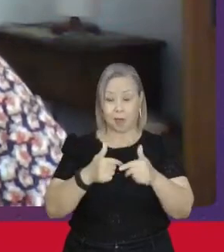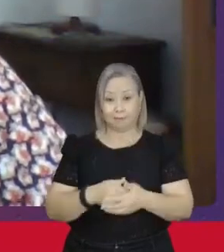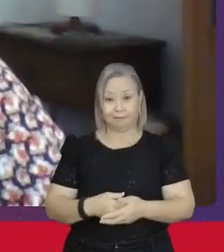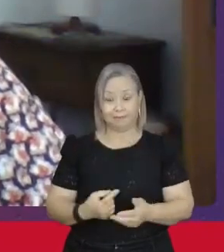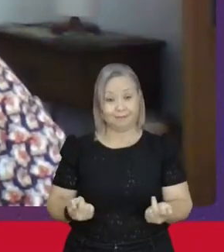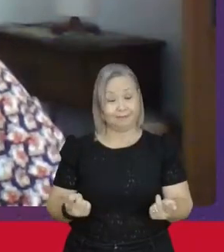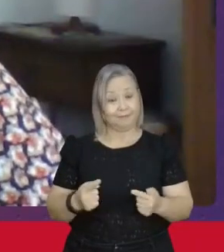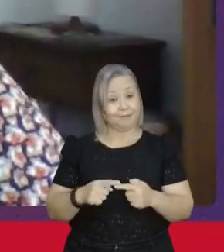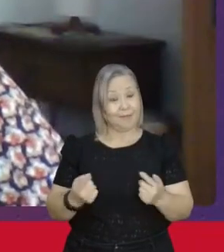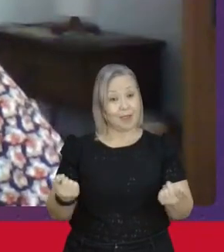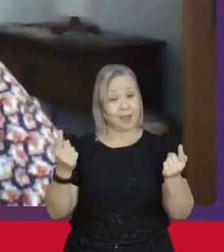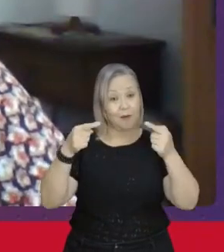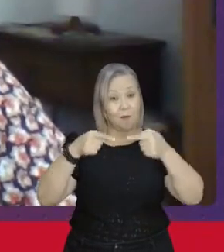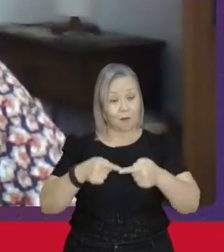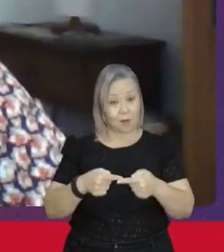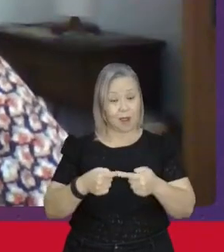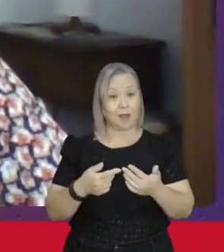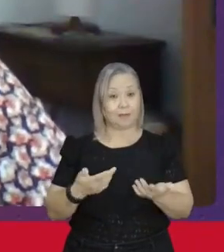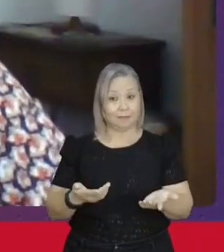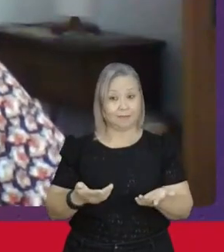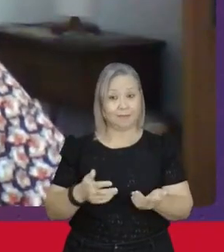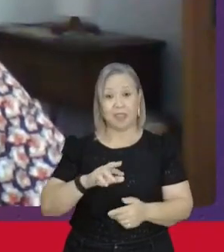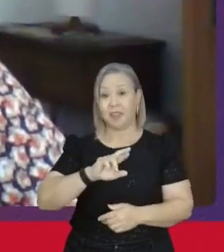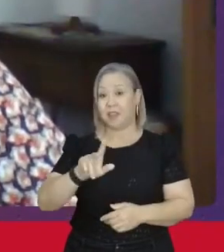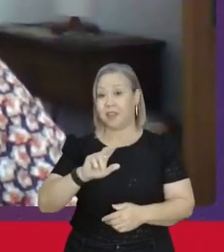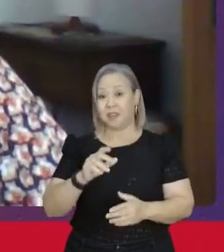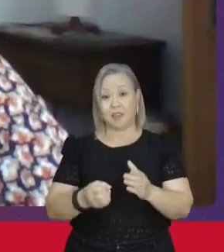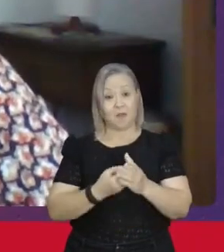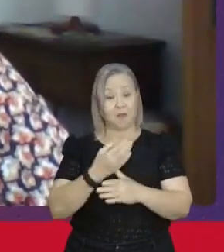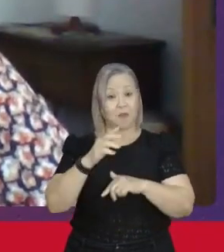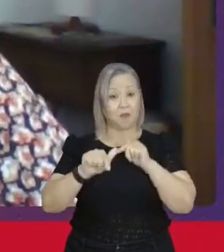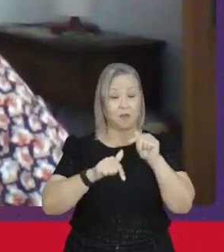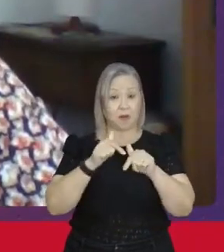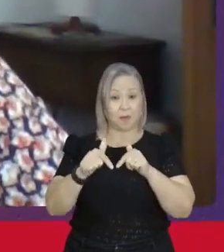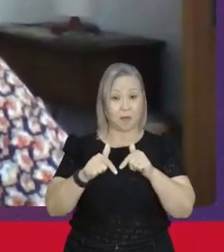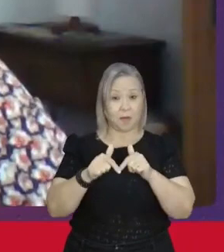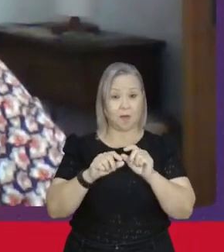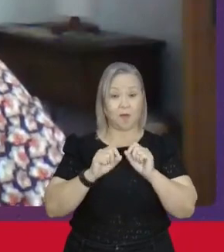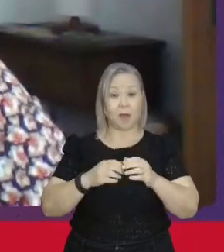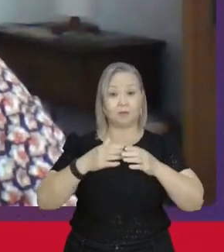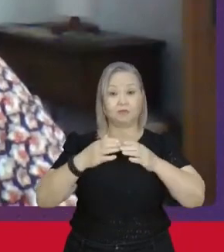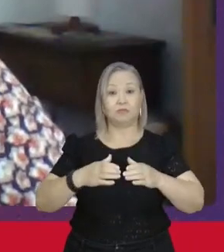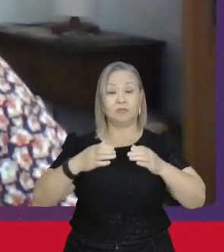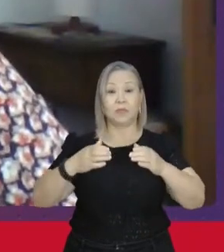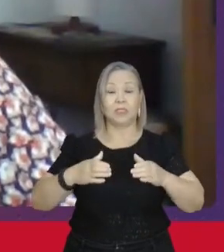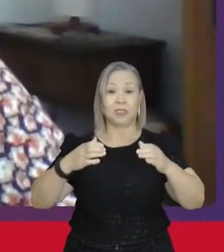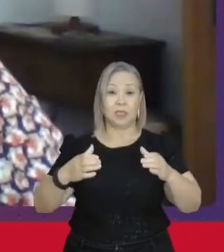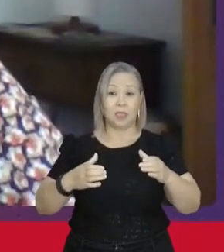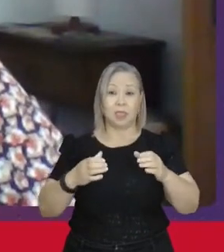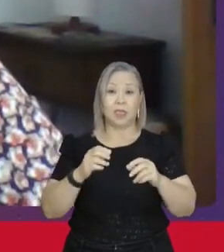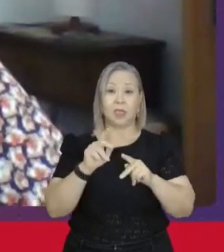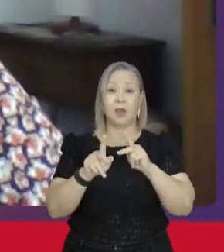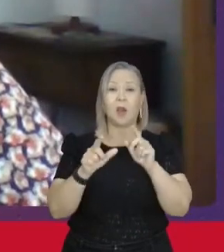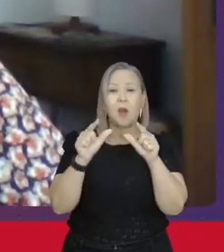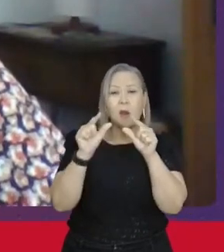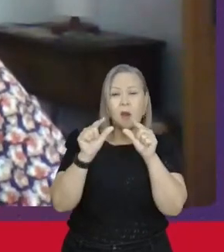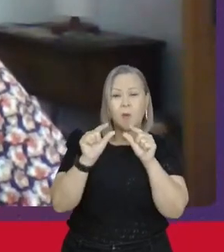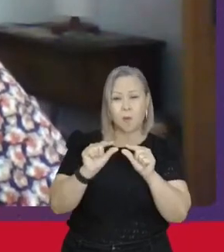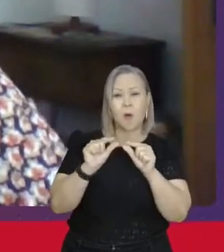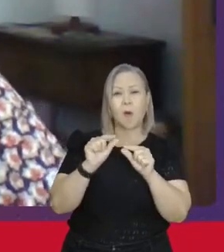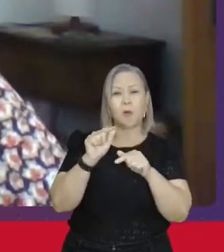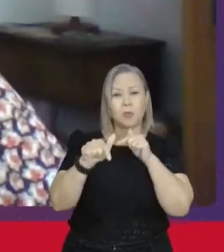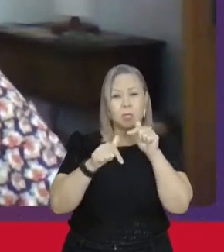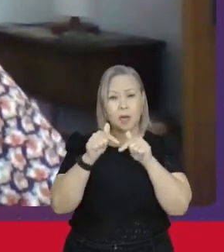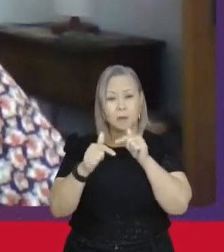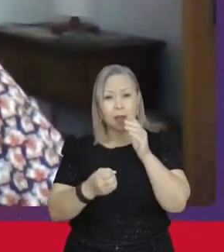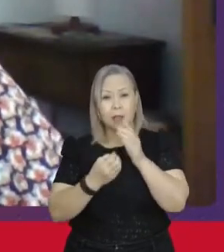contrário, ela, ao não gerar emprego, ela expandiu um pouco do emprego gerado